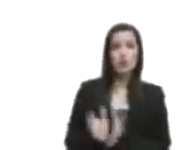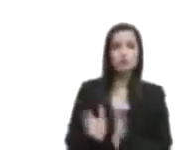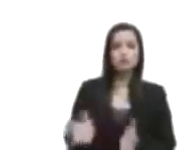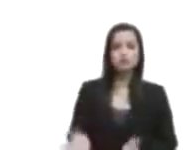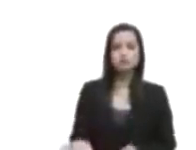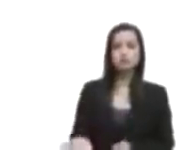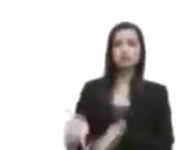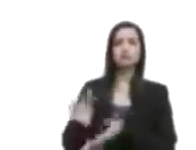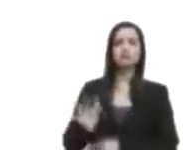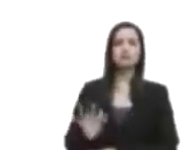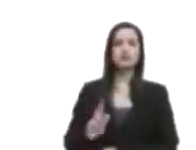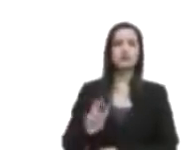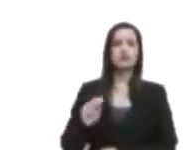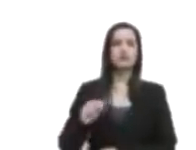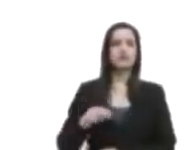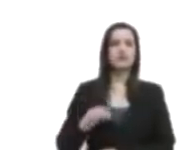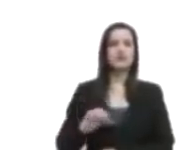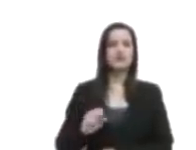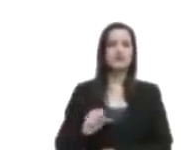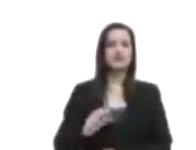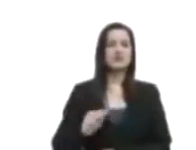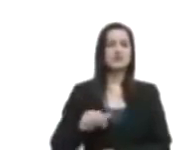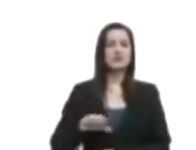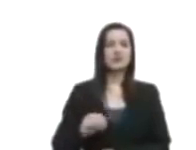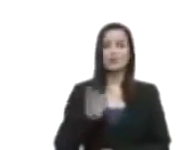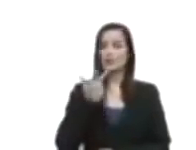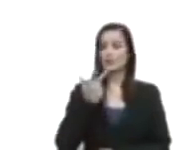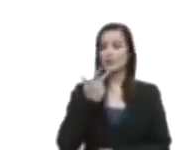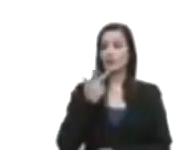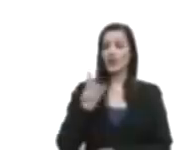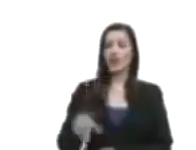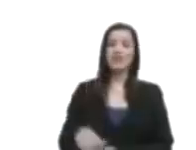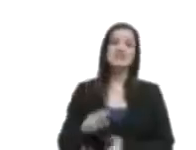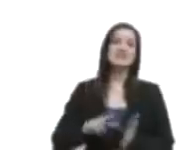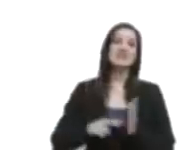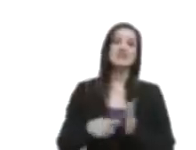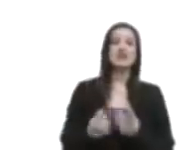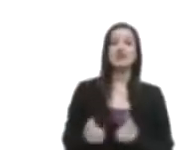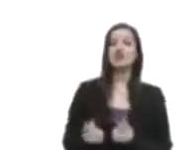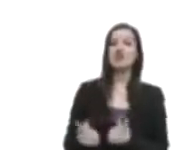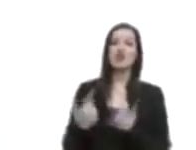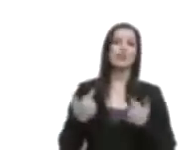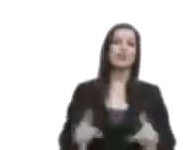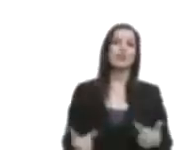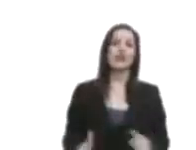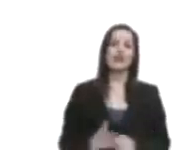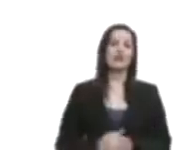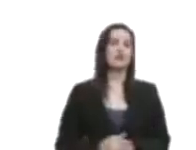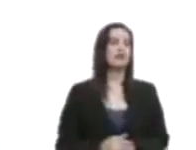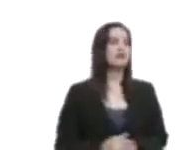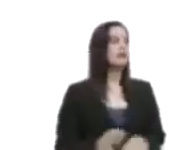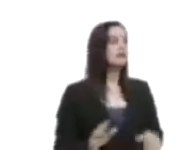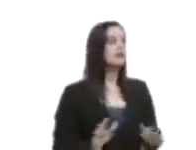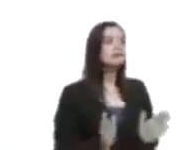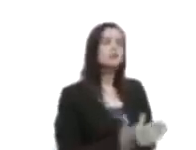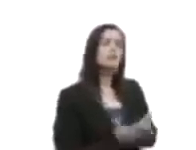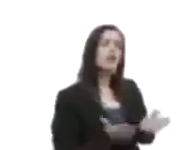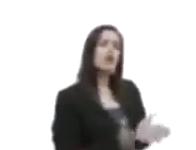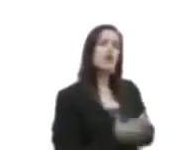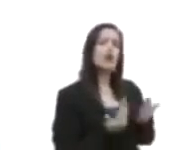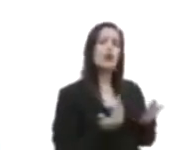era sinônimo de pobreza material. Também não. Pobreza de espírito também significa você não